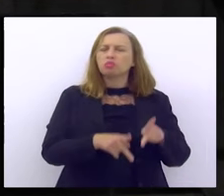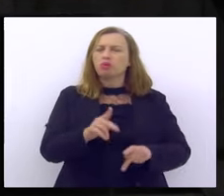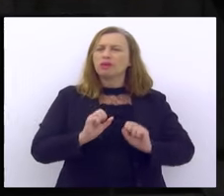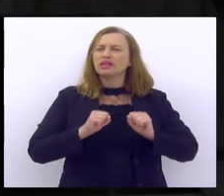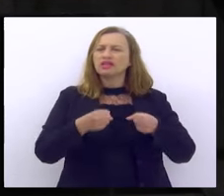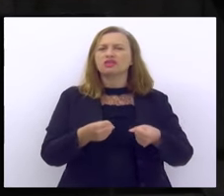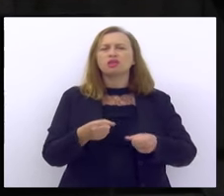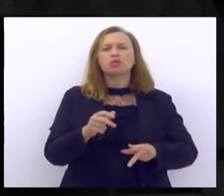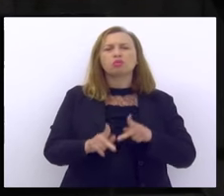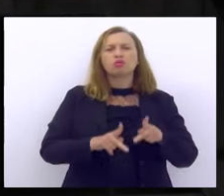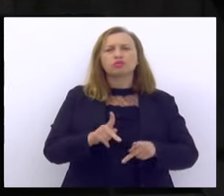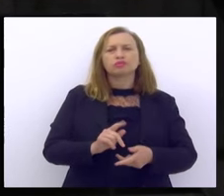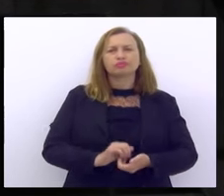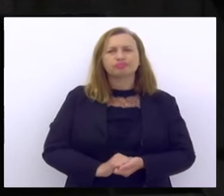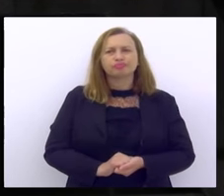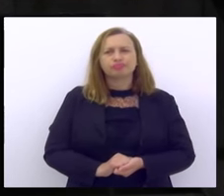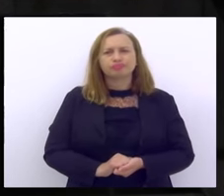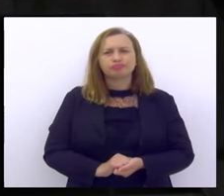o povo.